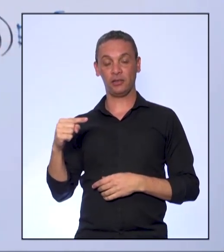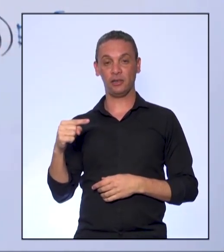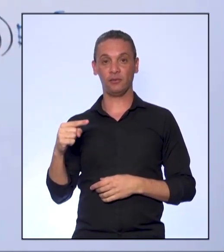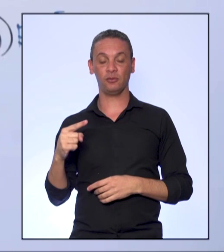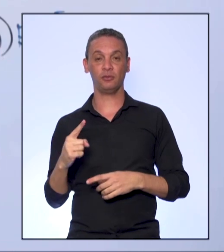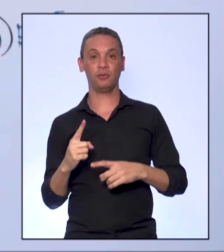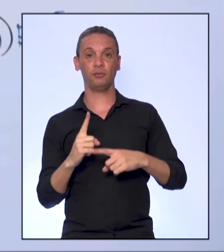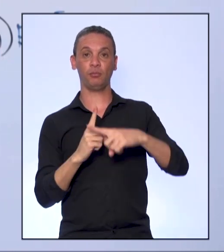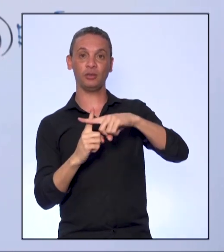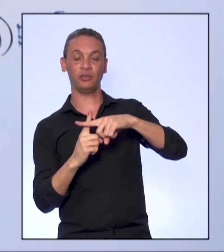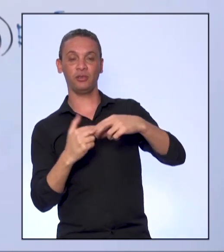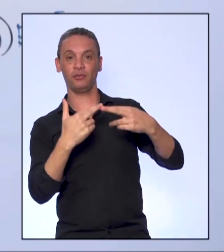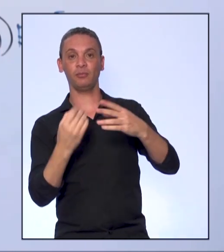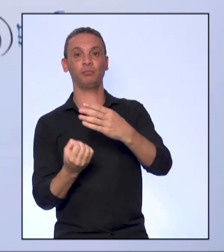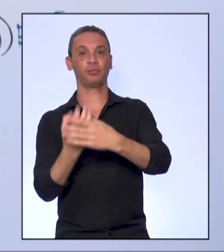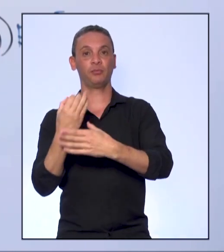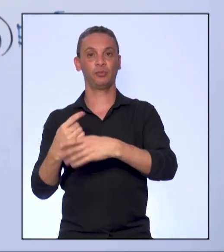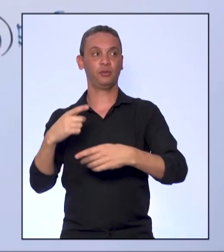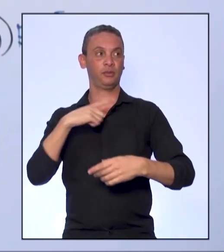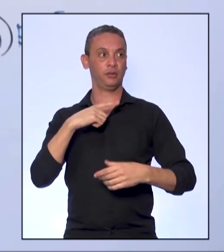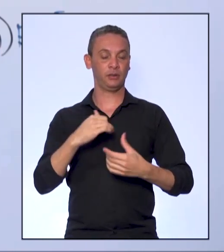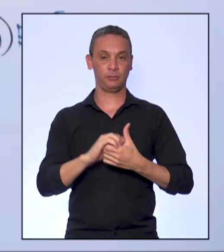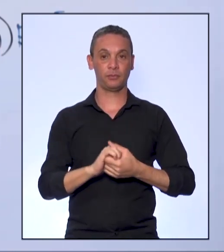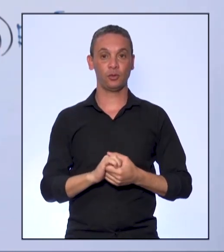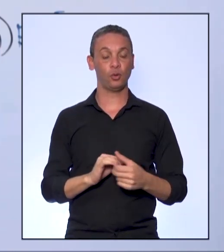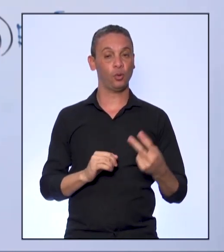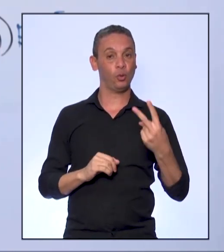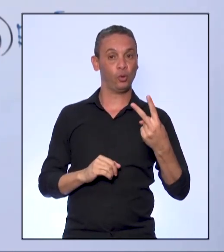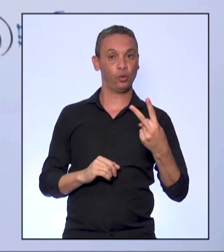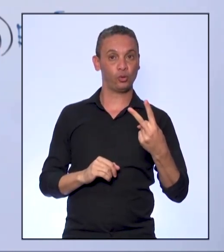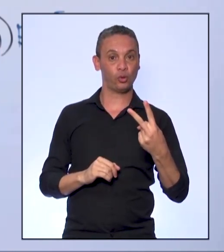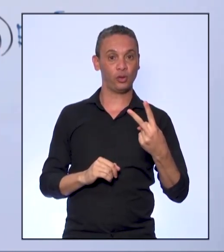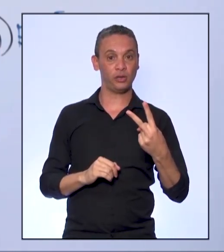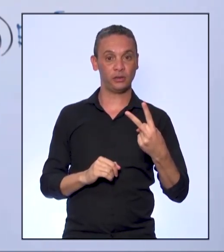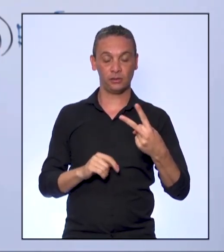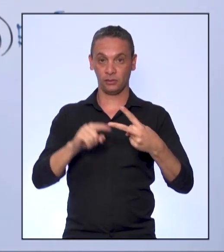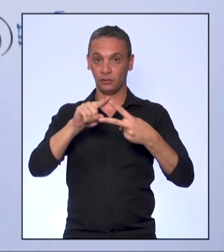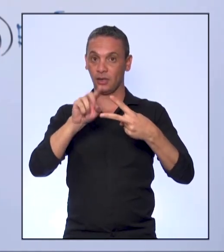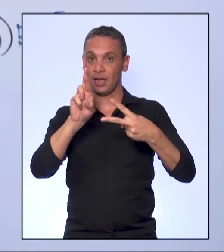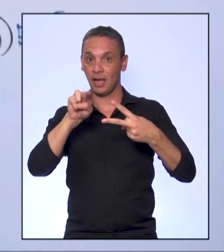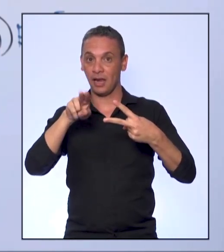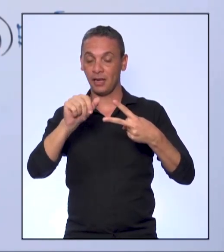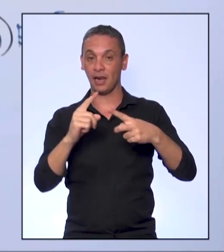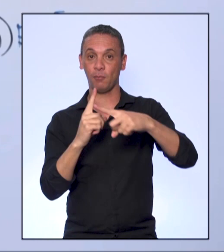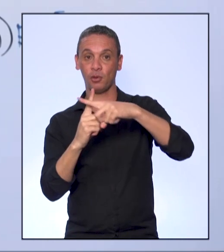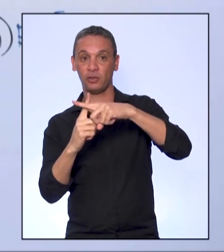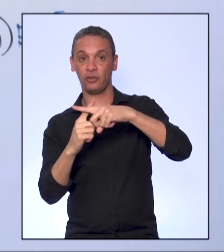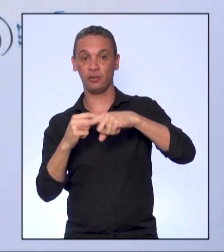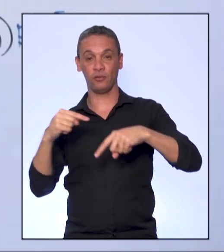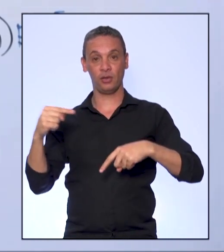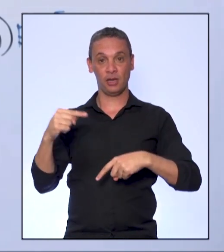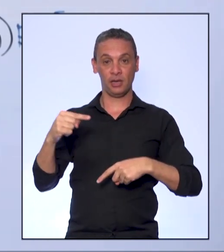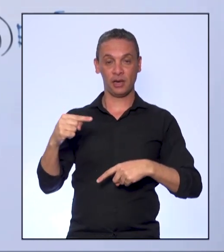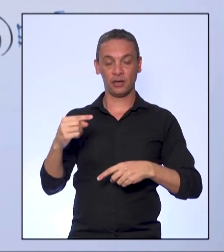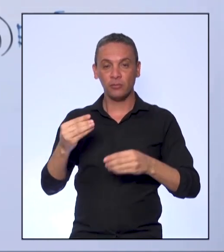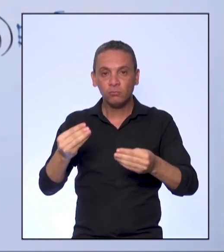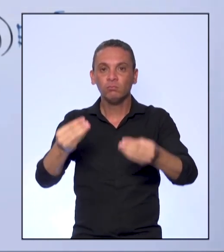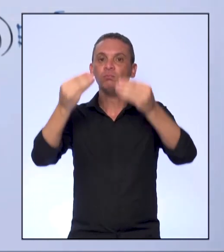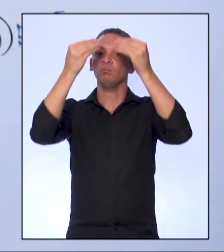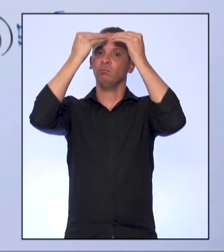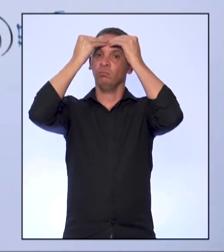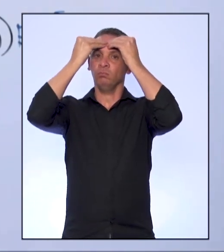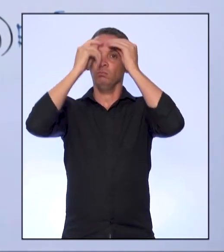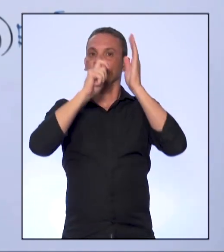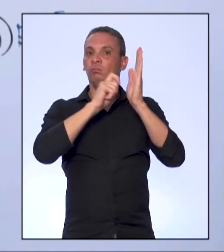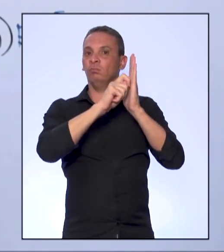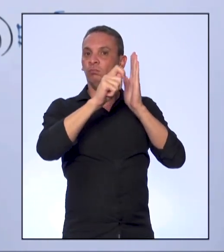o positivo produzir uma proteína. Esses dois aqui, eu queria que você anotasse, por favor, anota essa paradinha aqui. Eu vou colocar